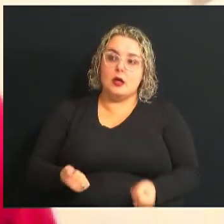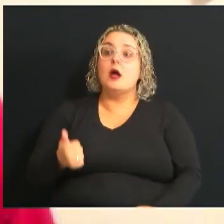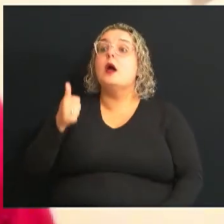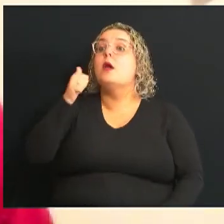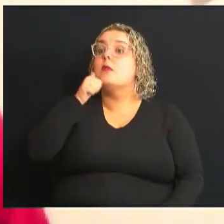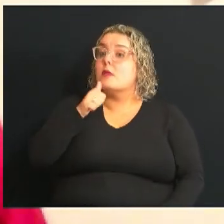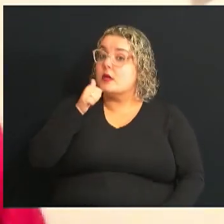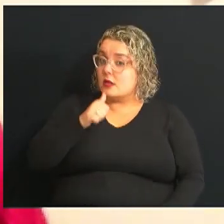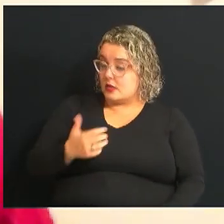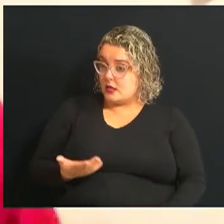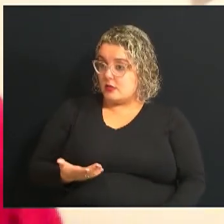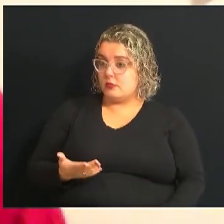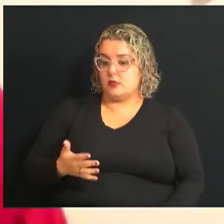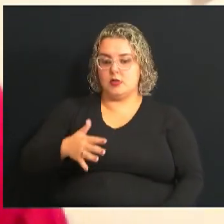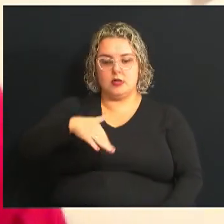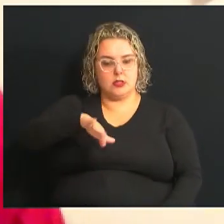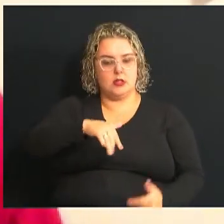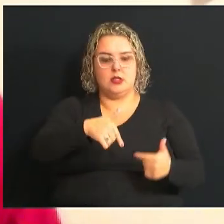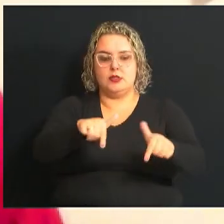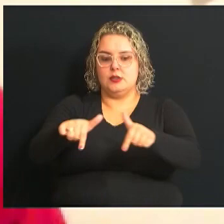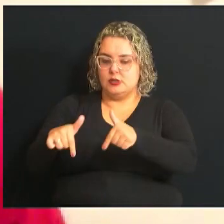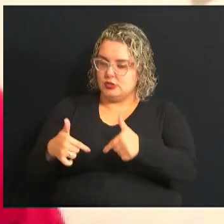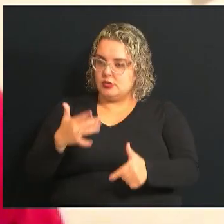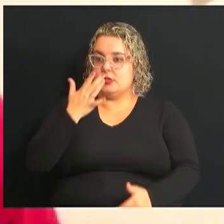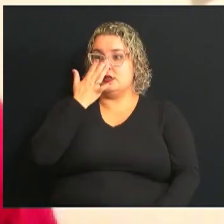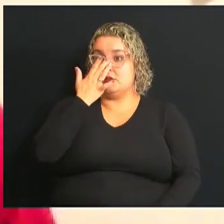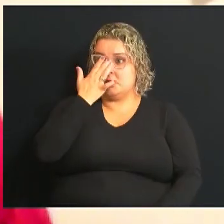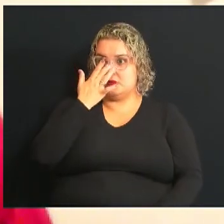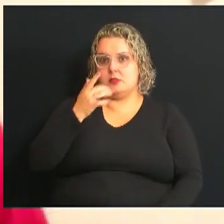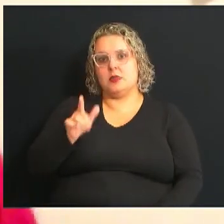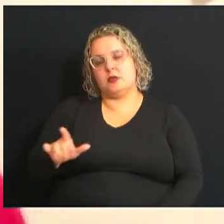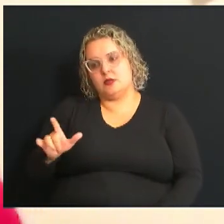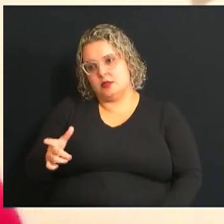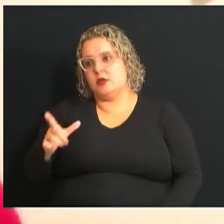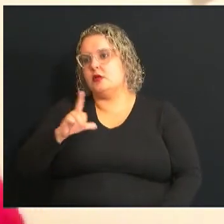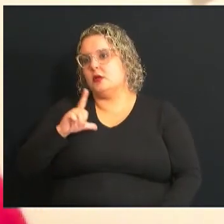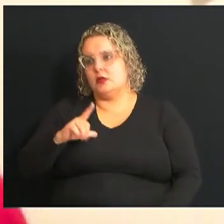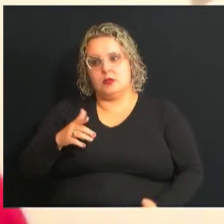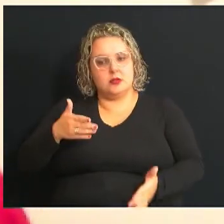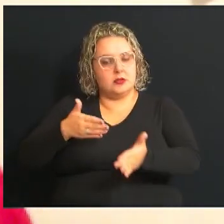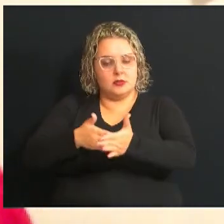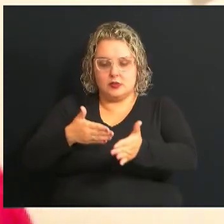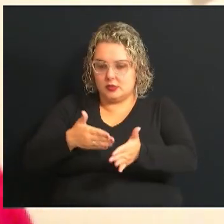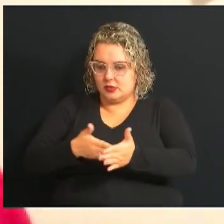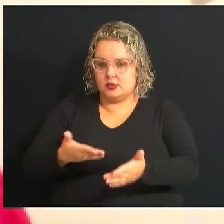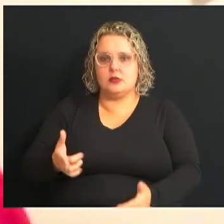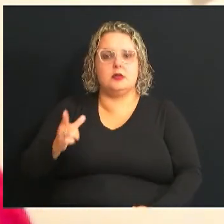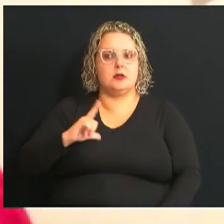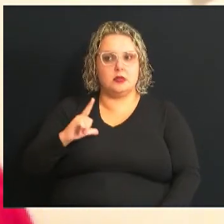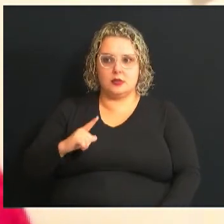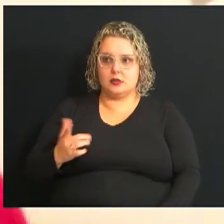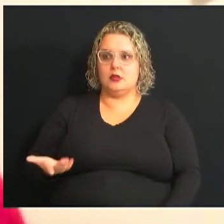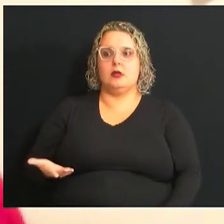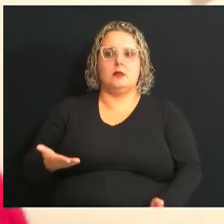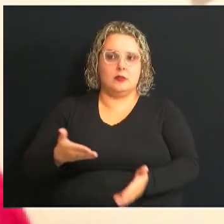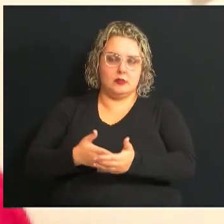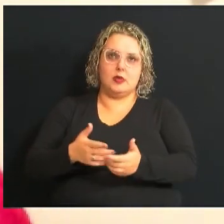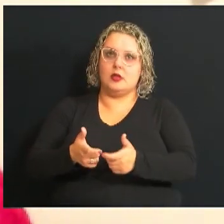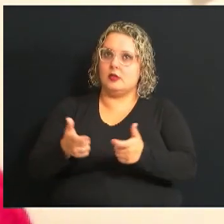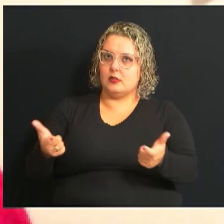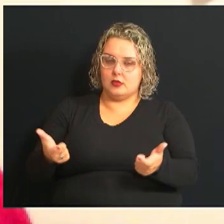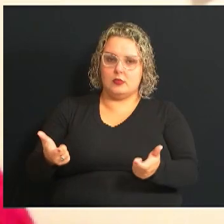né? No mercado de trabalho, mas claro, ainda existe uma barreira muito grande. E eu sinto também